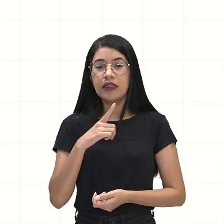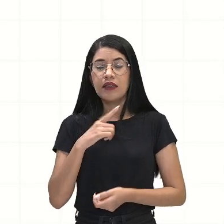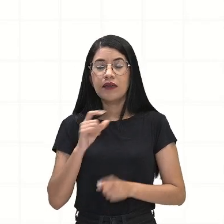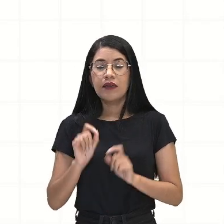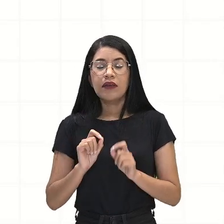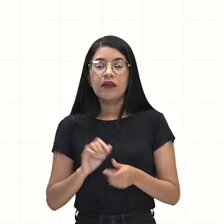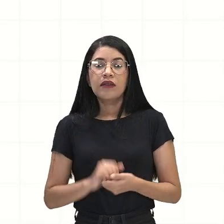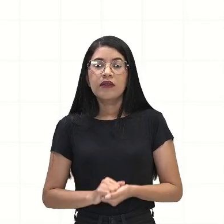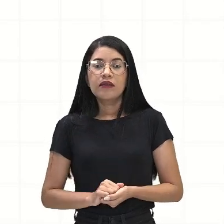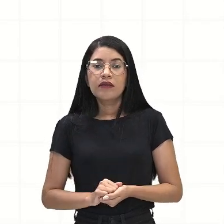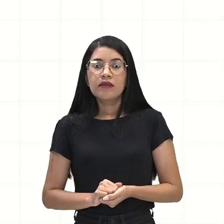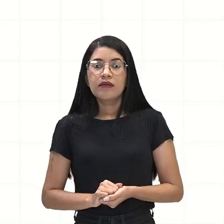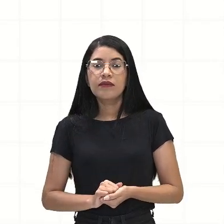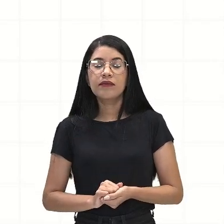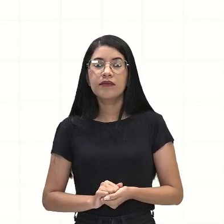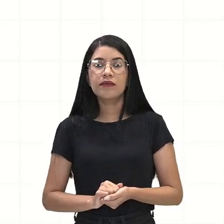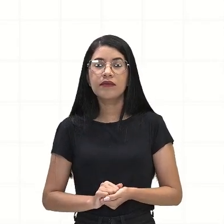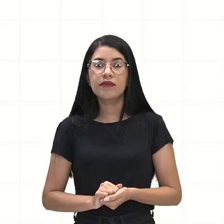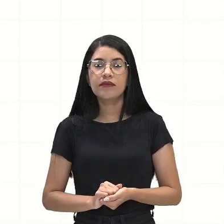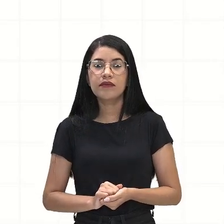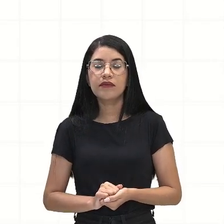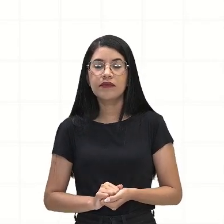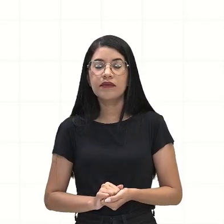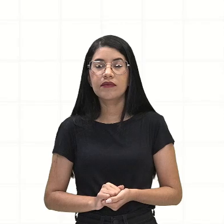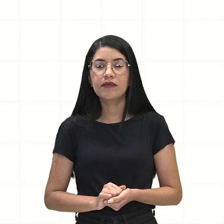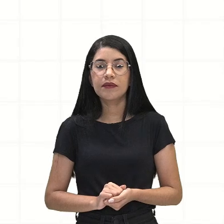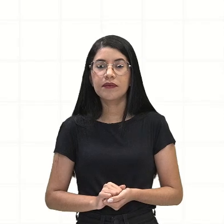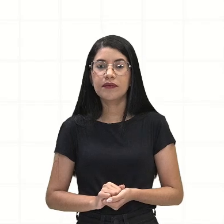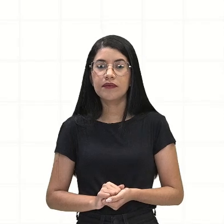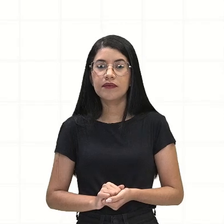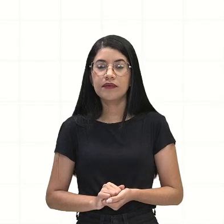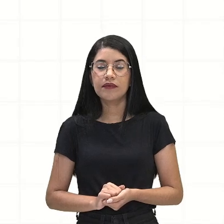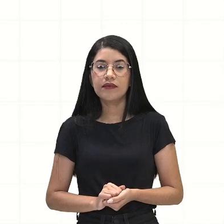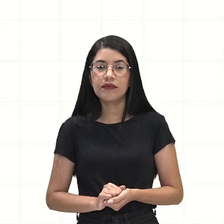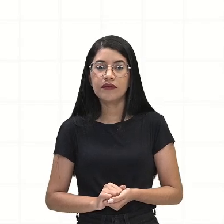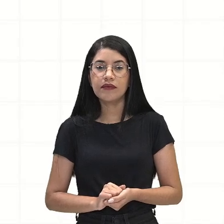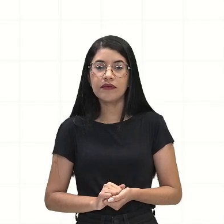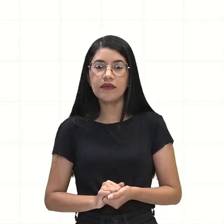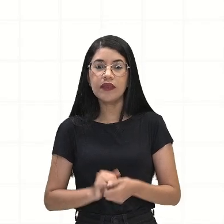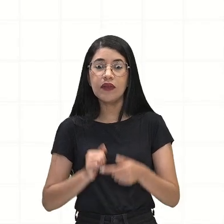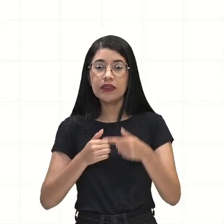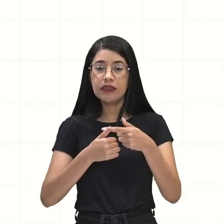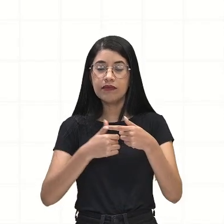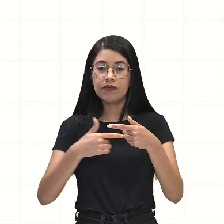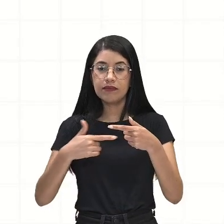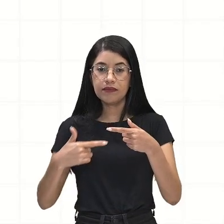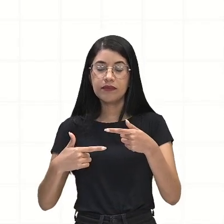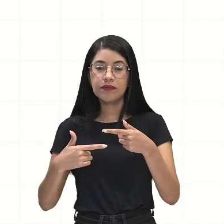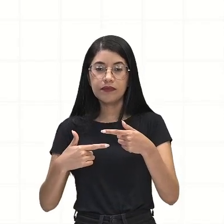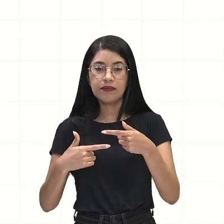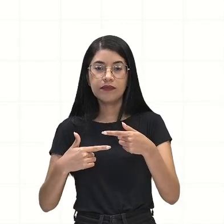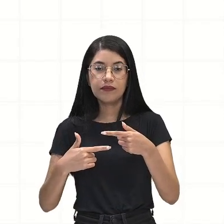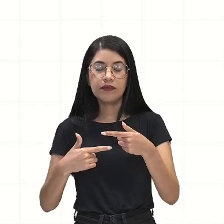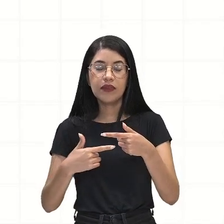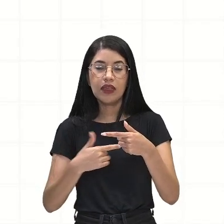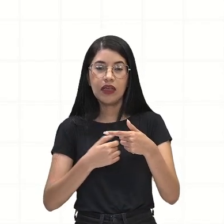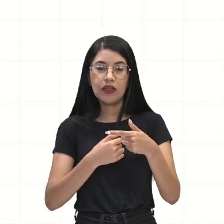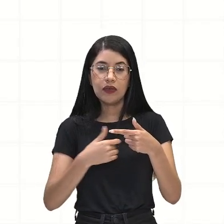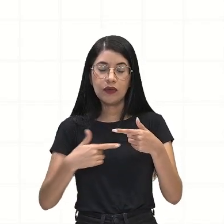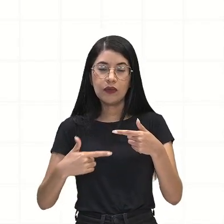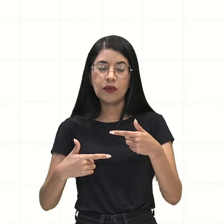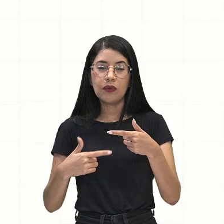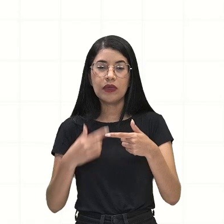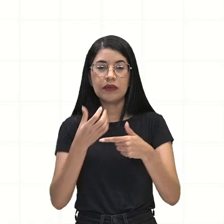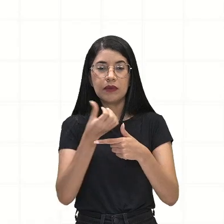eu vou chamar aqui de A, vai ser o meu espaço amostral de 12. Né? Porque eu tenho 12 divisores